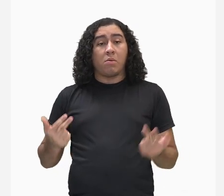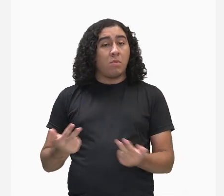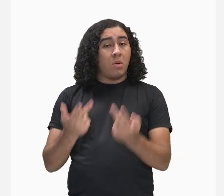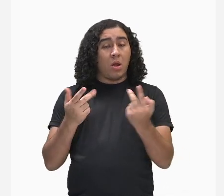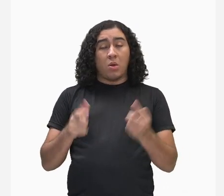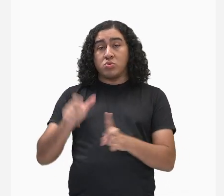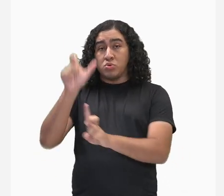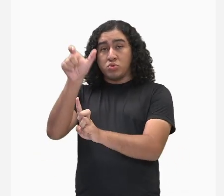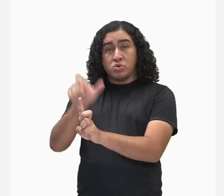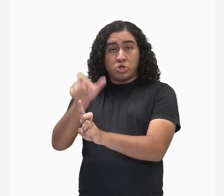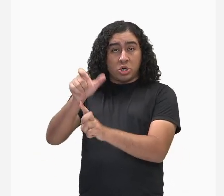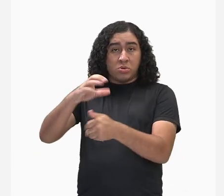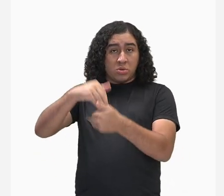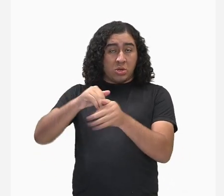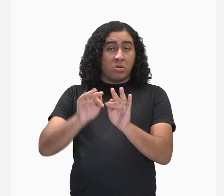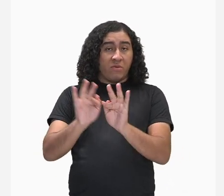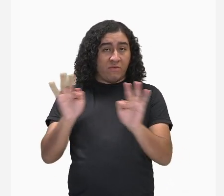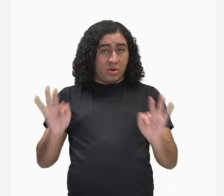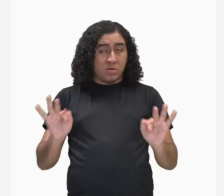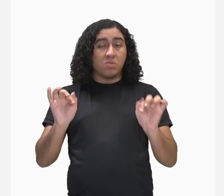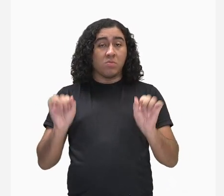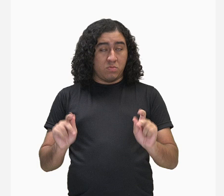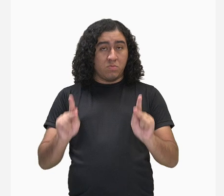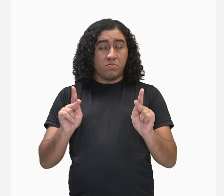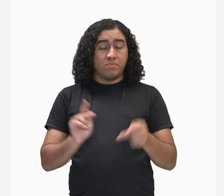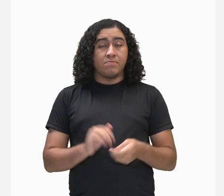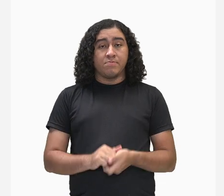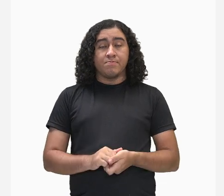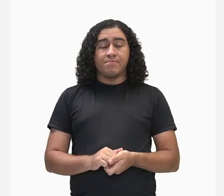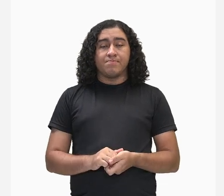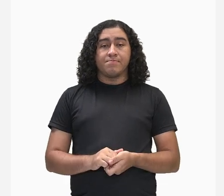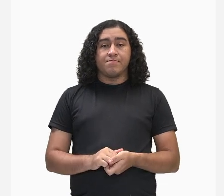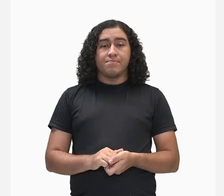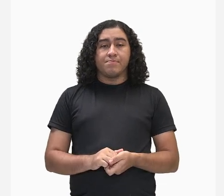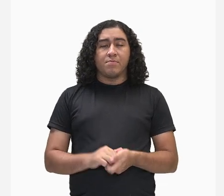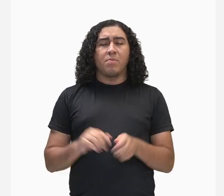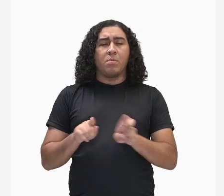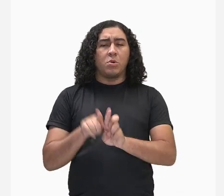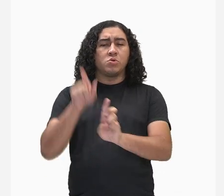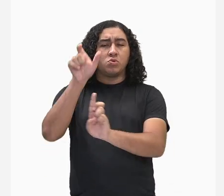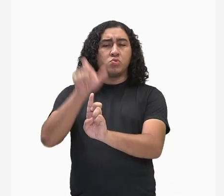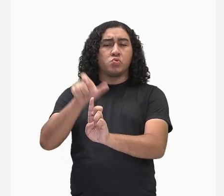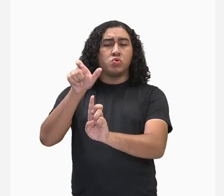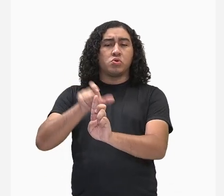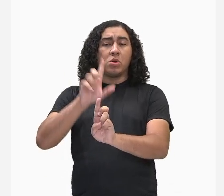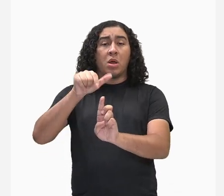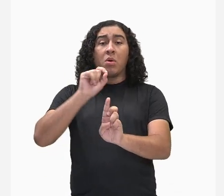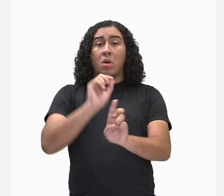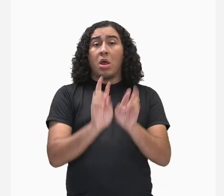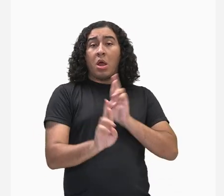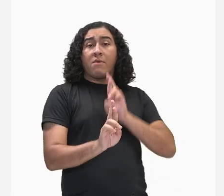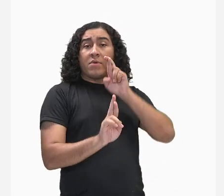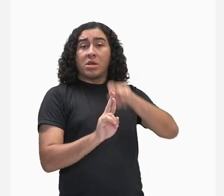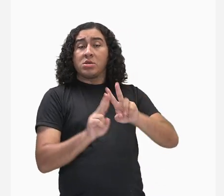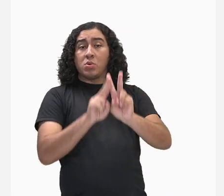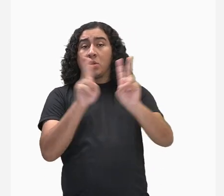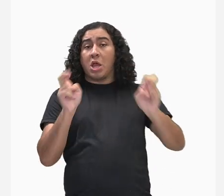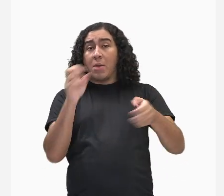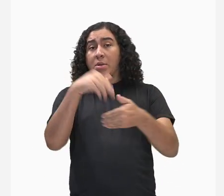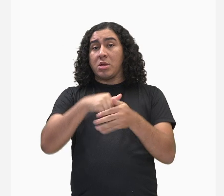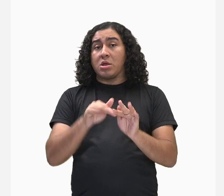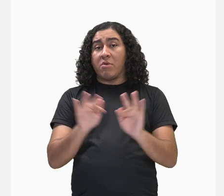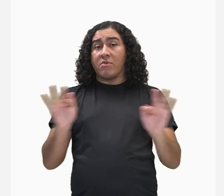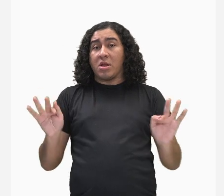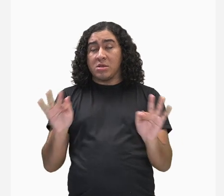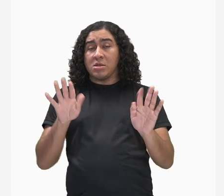o sujeito de uma frase, de uma sentence. O que é o sujeito, então? É de quem eu falo dentro daquilo, dentro de um